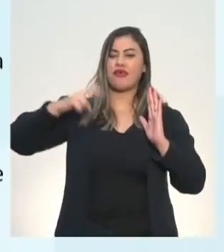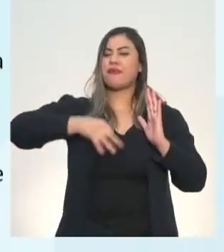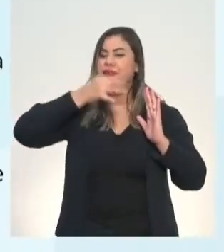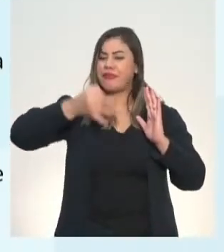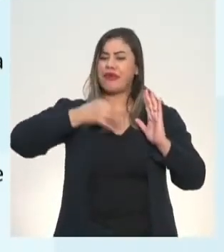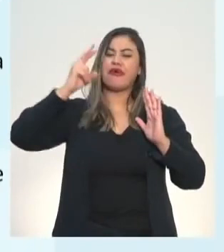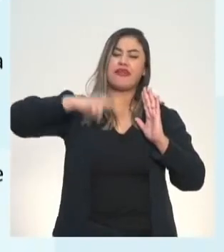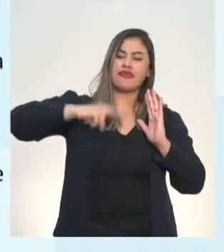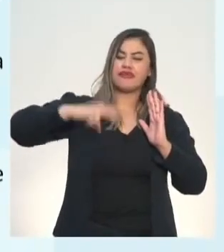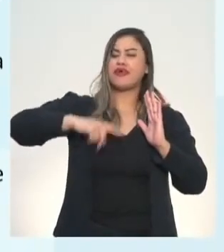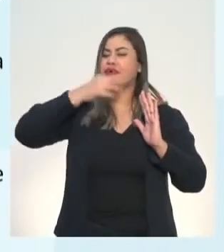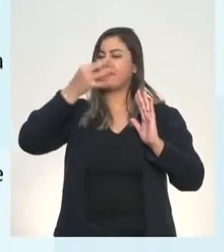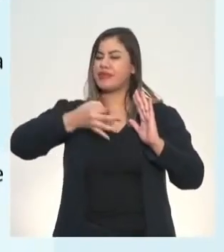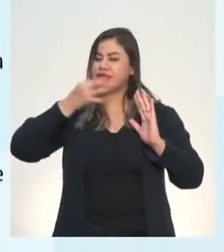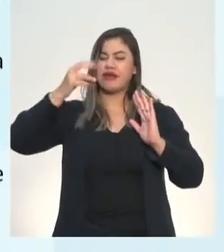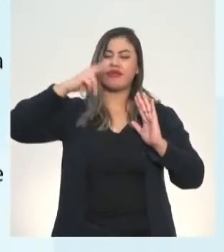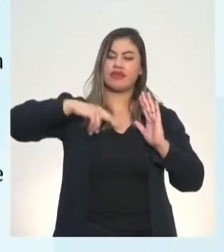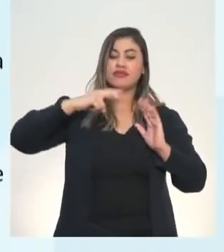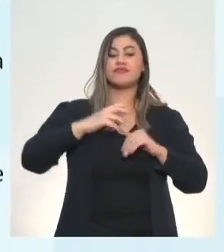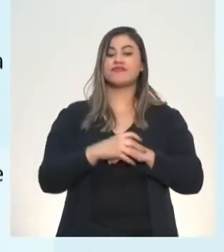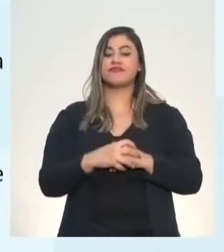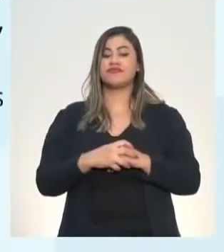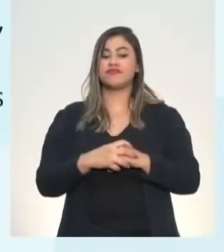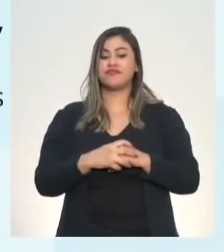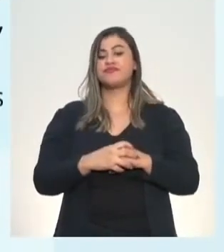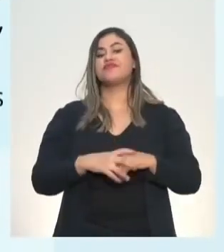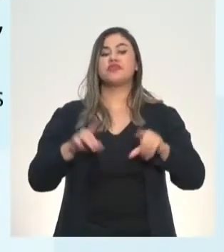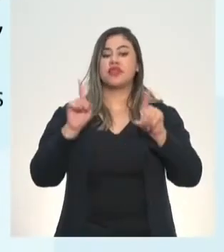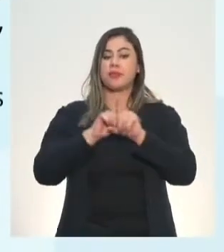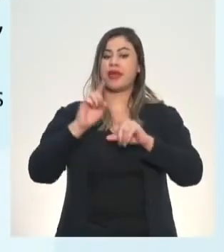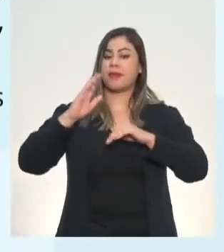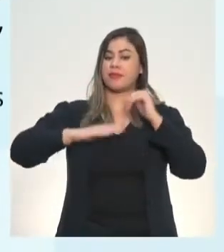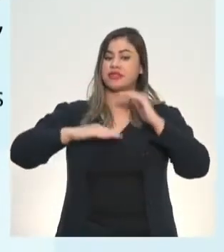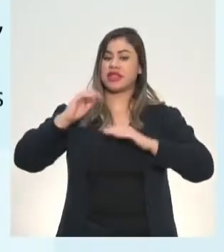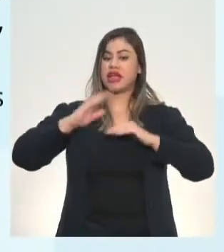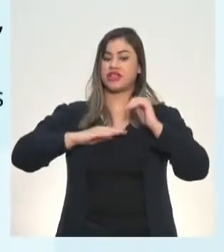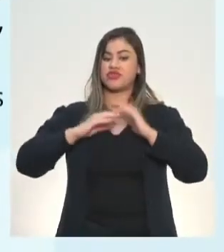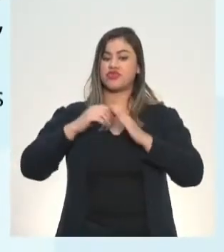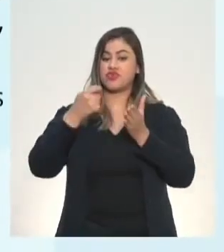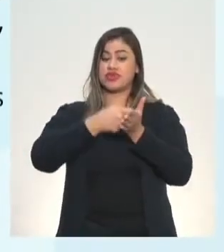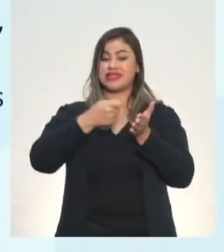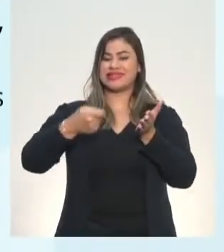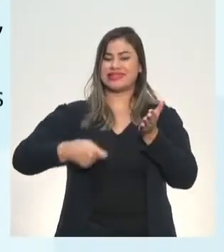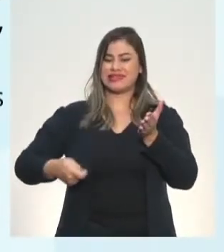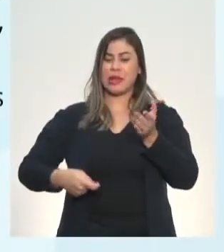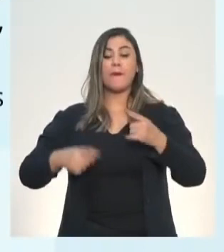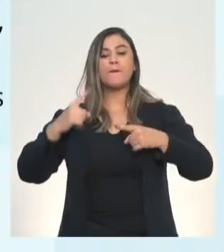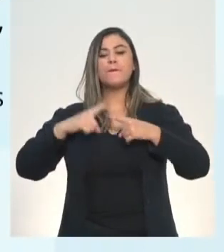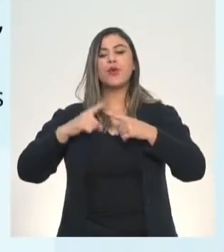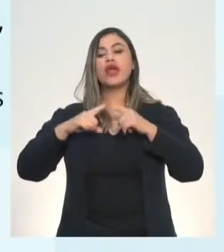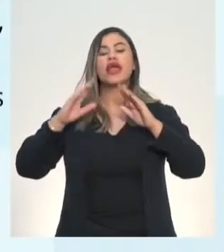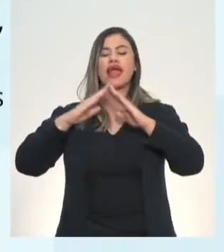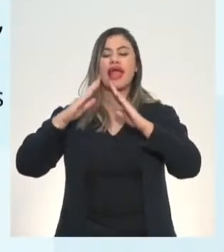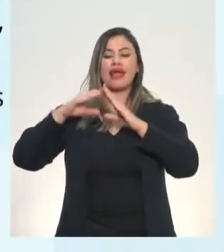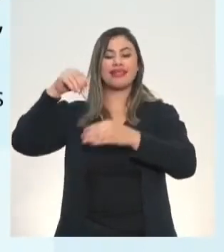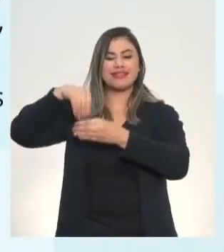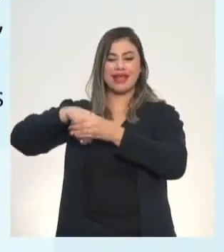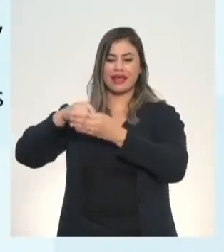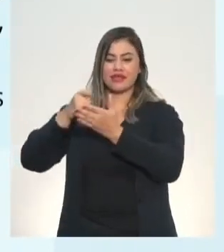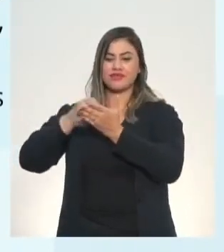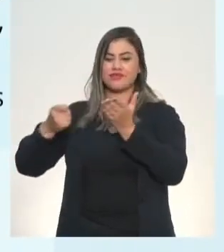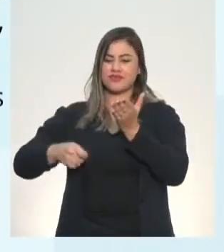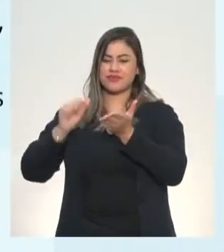leitura. Ok. E aí tem as habilidades de writing, que são as habilidades de escrita. Por quê? Como lição de casa, vocês vão escrever